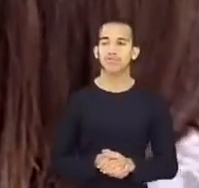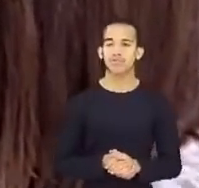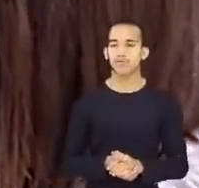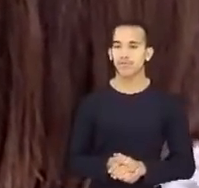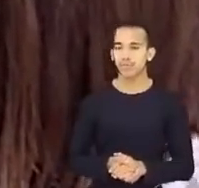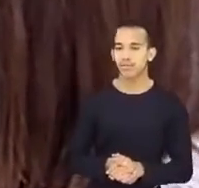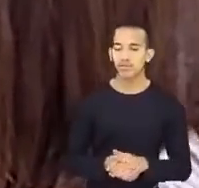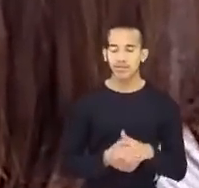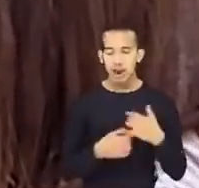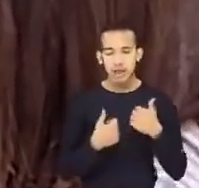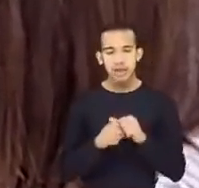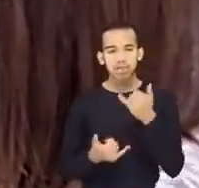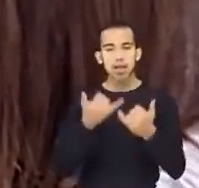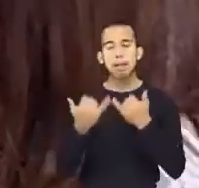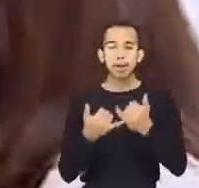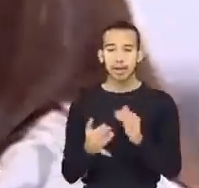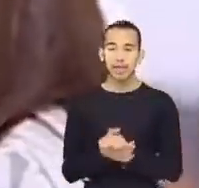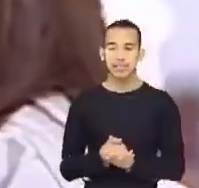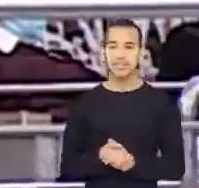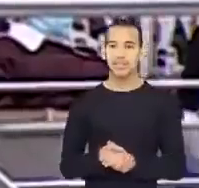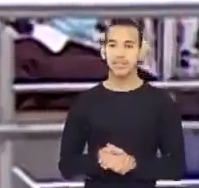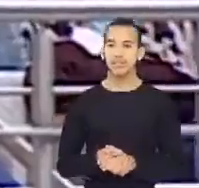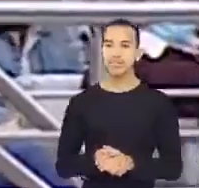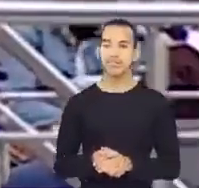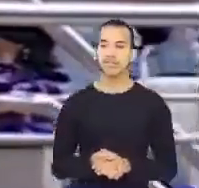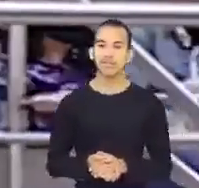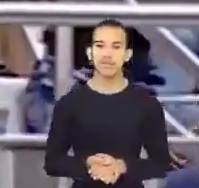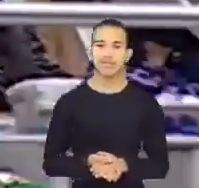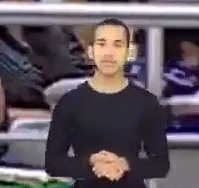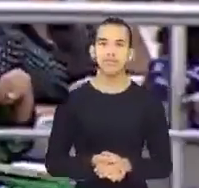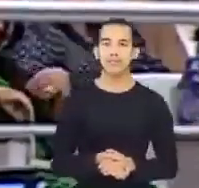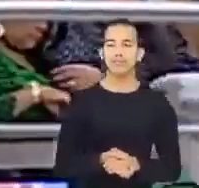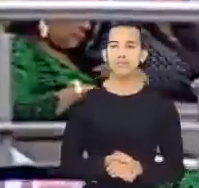Eu estava brincando, né? Vou nada, depois você pede indenização.